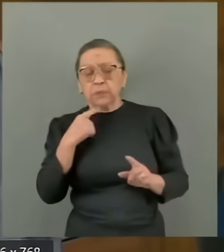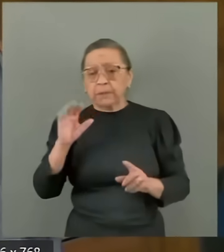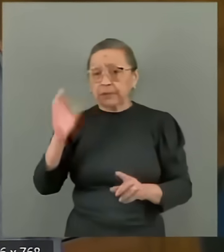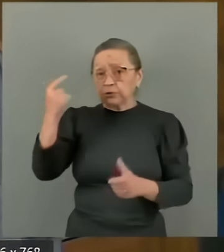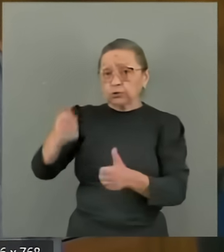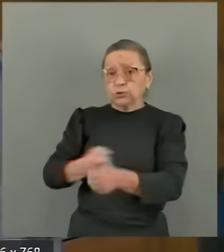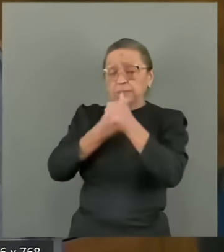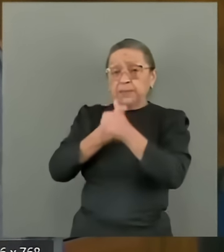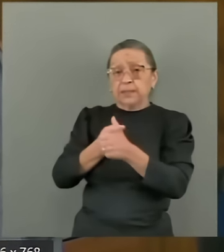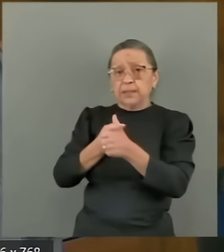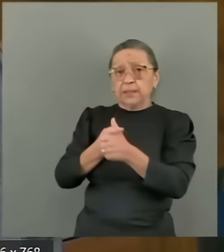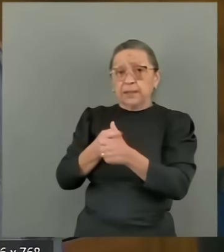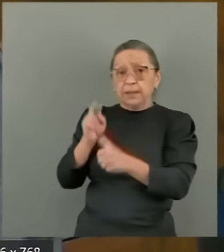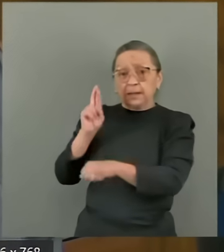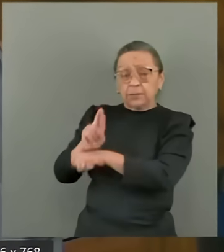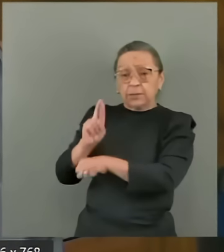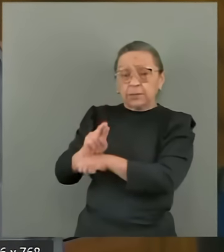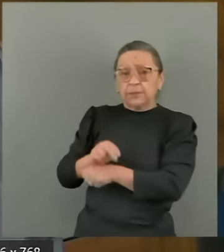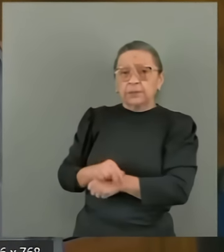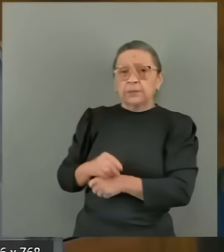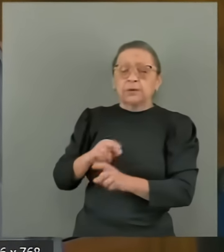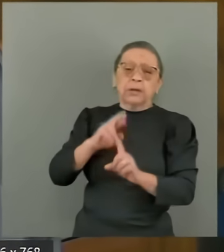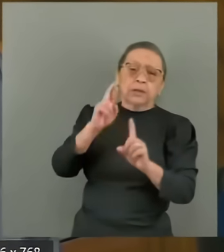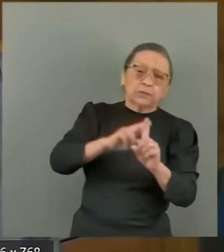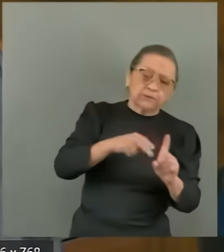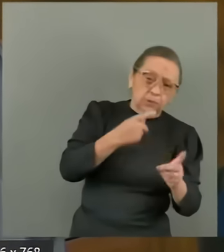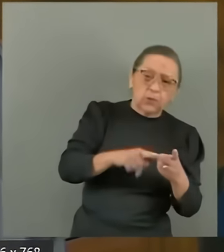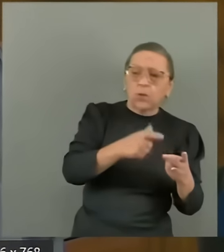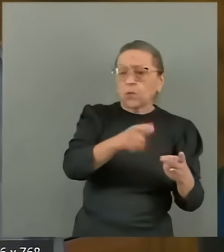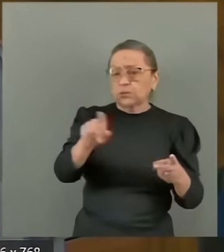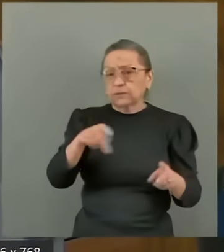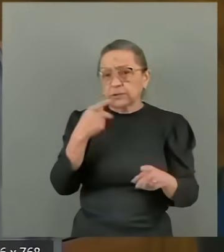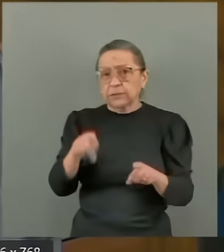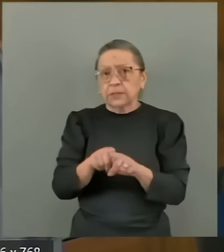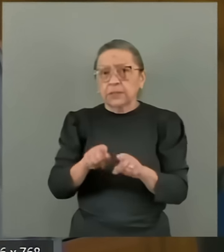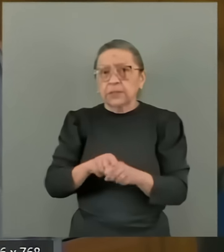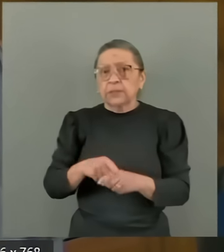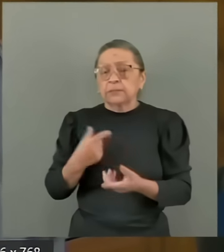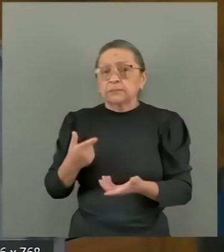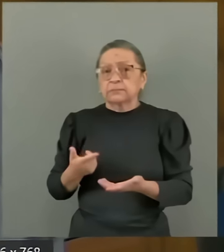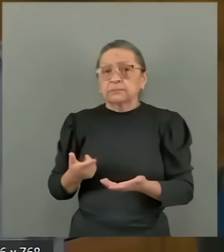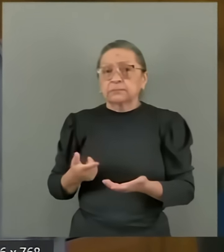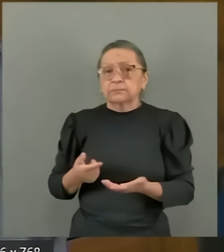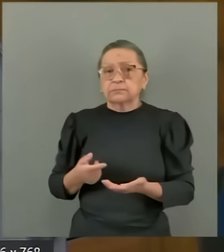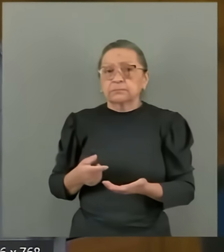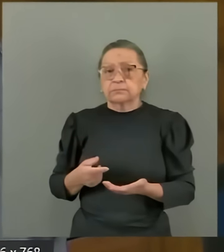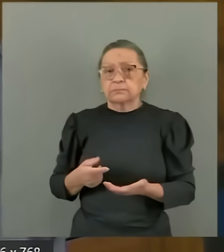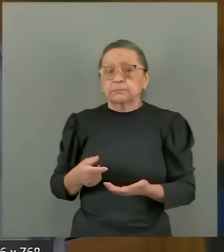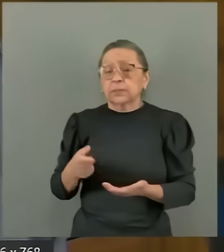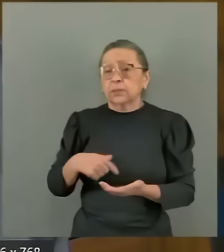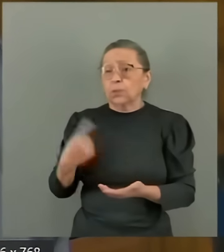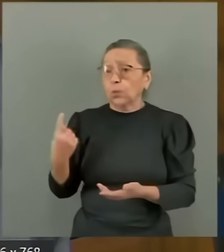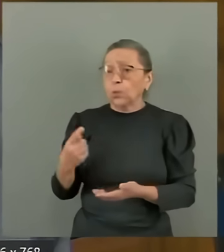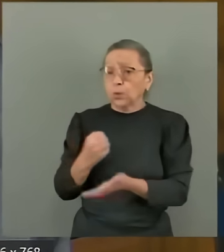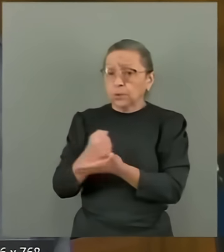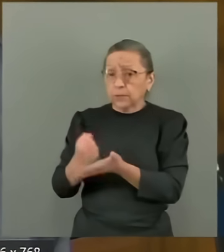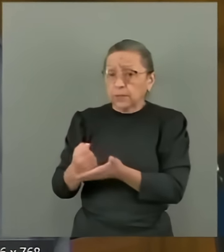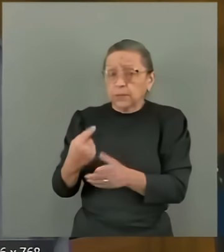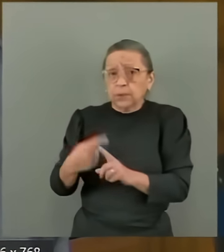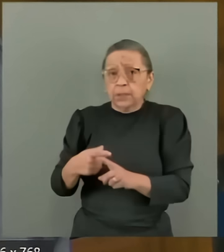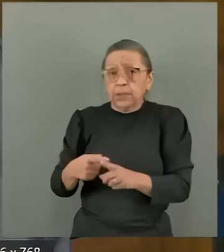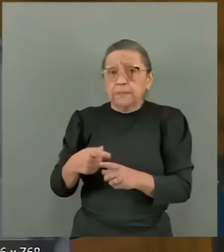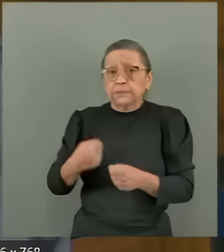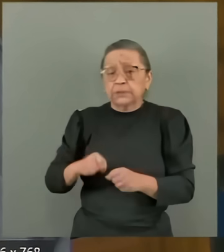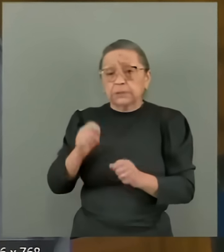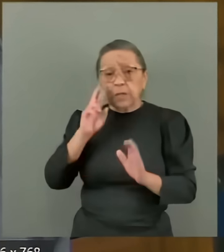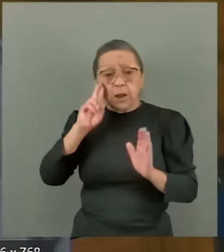suspender cautelarmente, até o relator falou, outros falaram, liminarmente uma ACT, porque tem que se cumprir